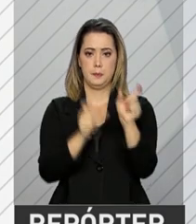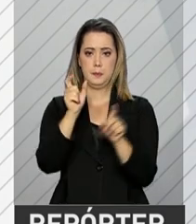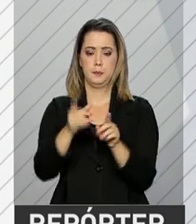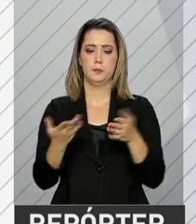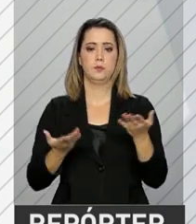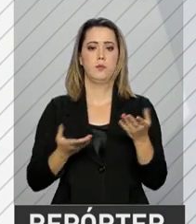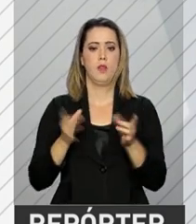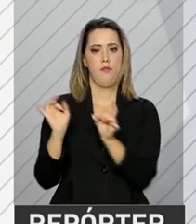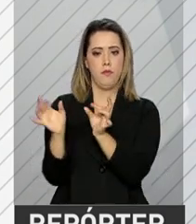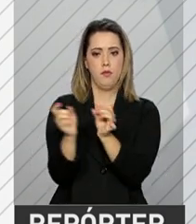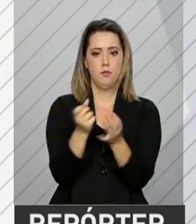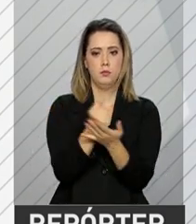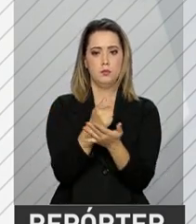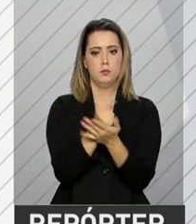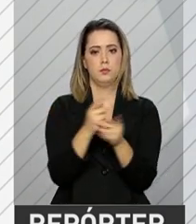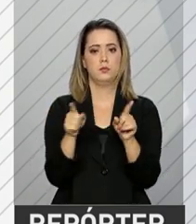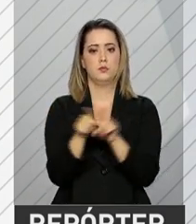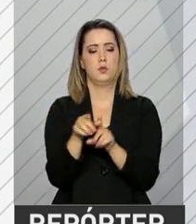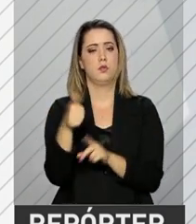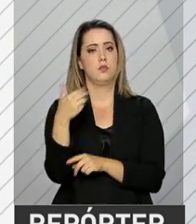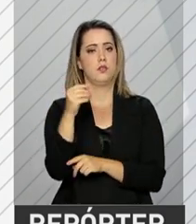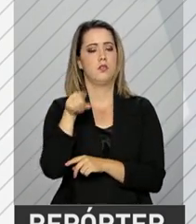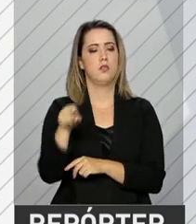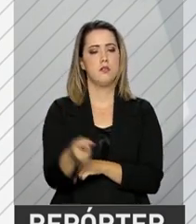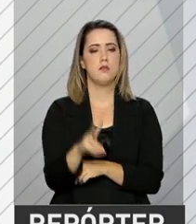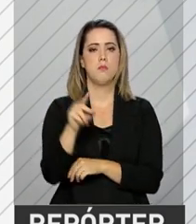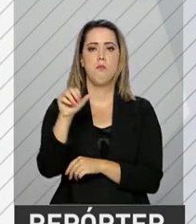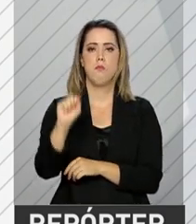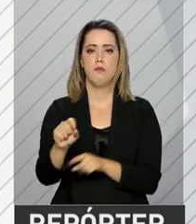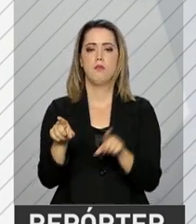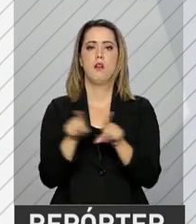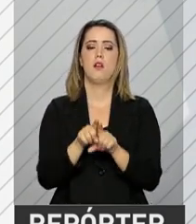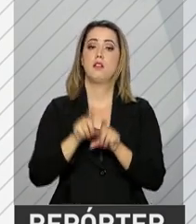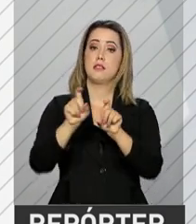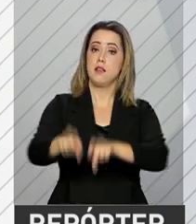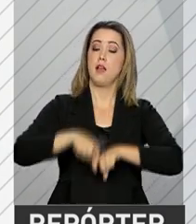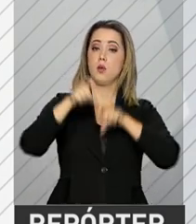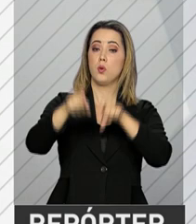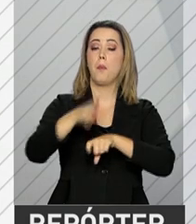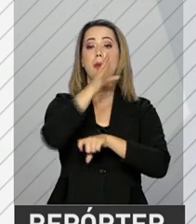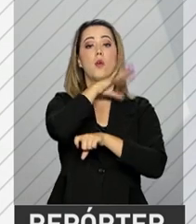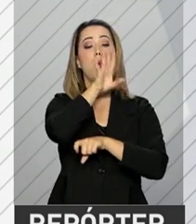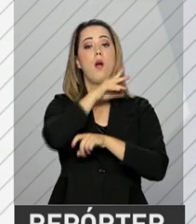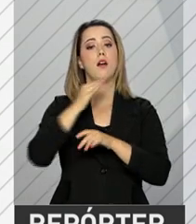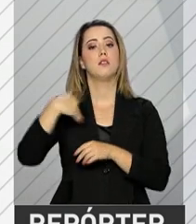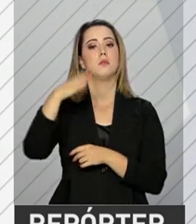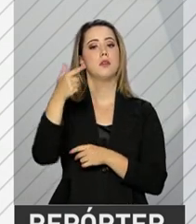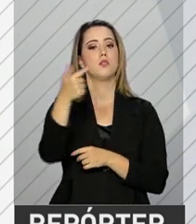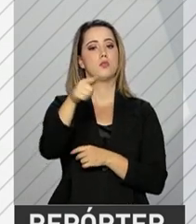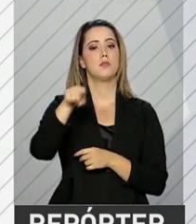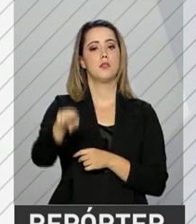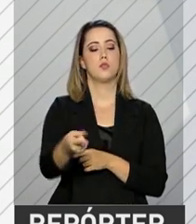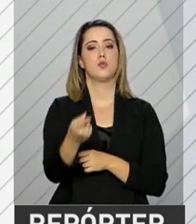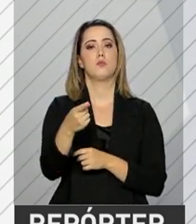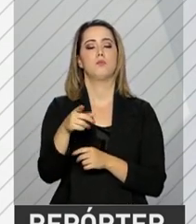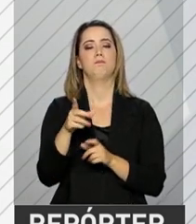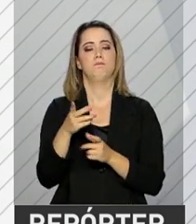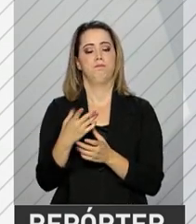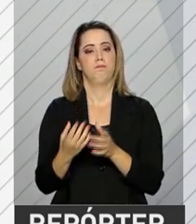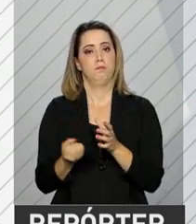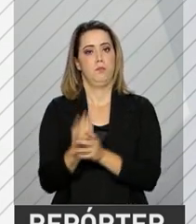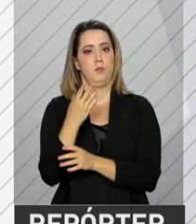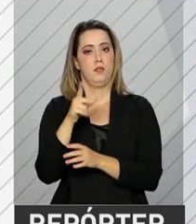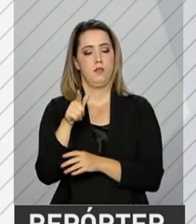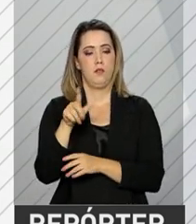outras 10.100 vagas formais de empregos e a agropecuária gerou mais de 7.000 postos no mês de julho